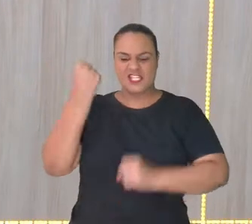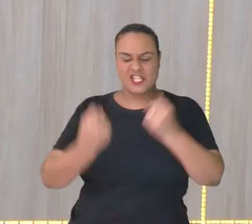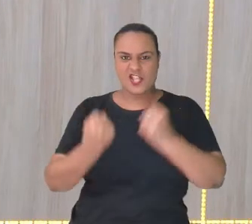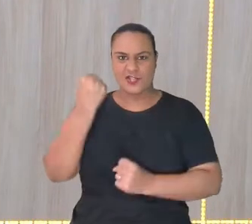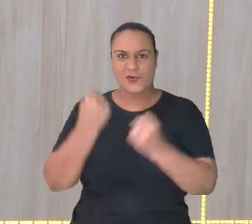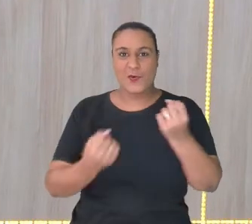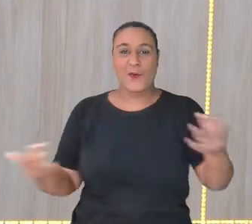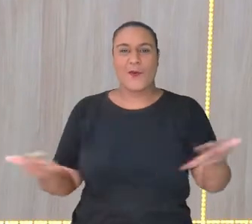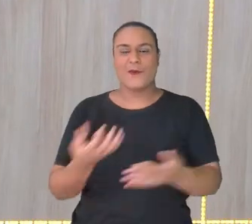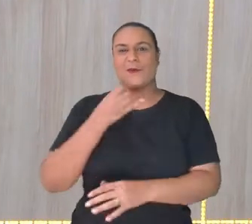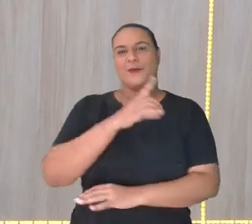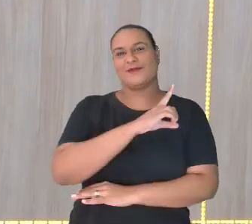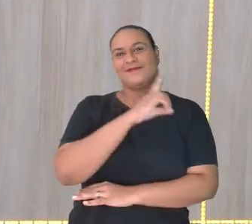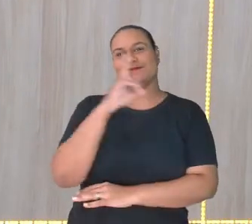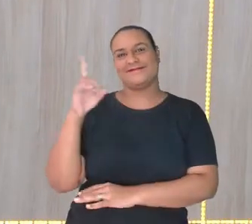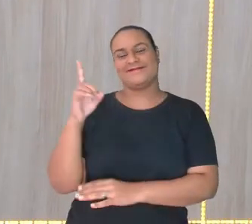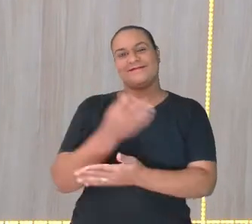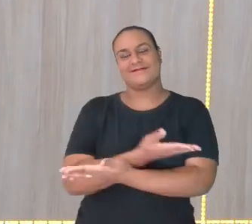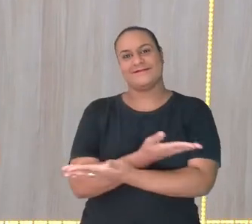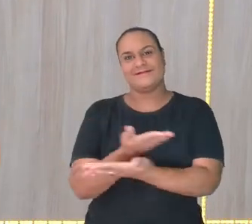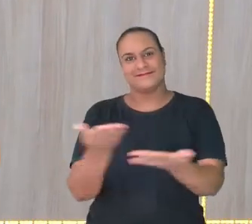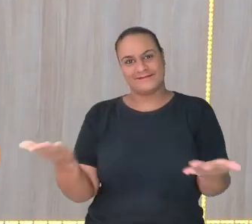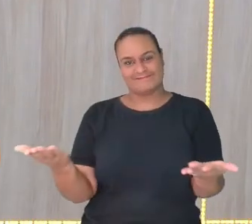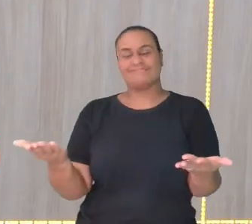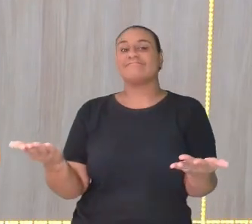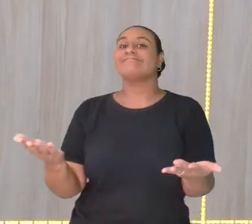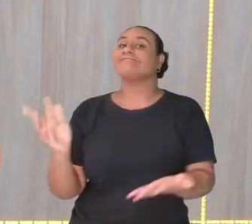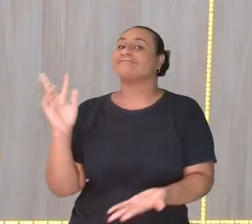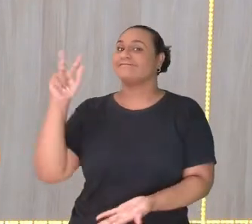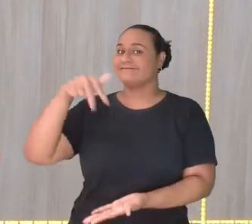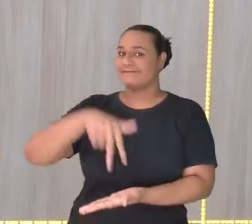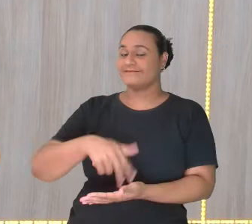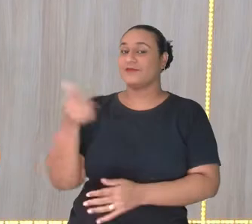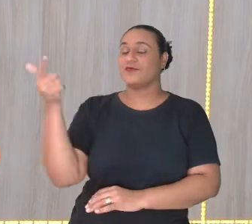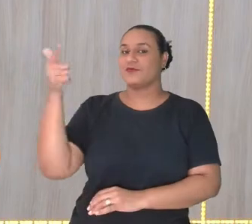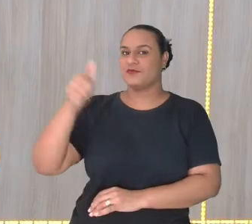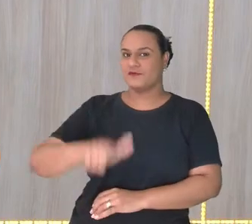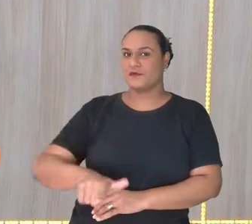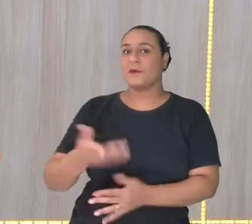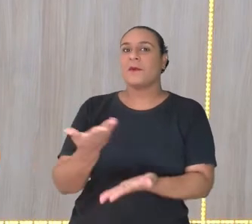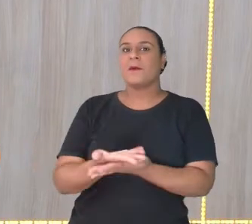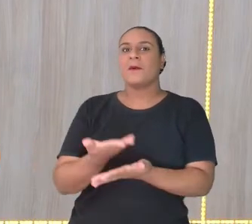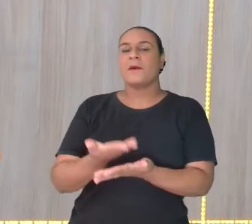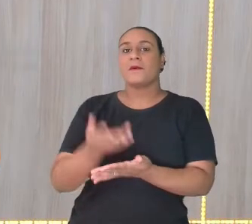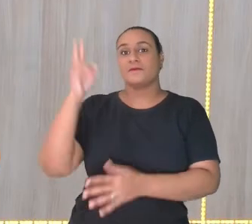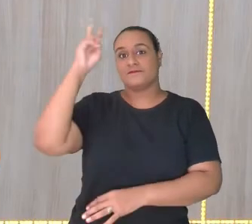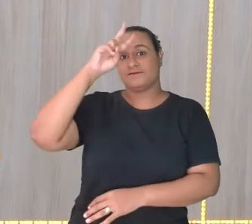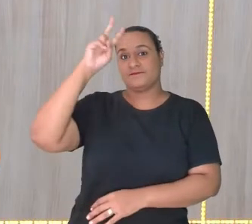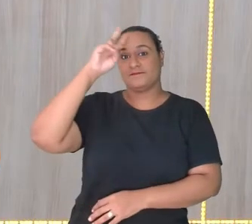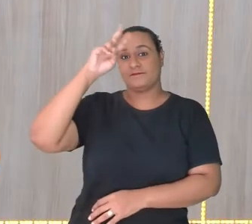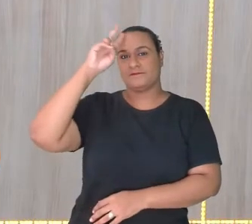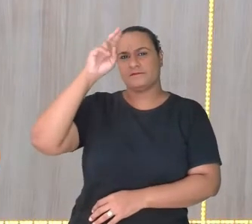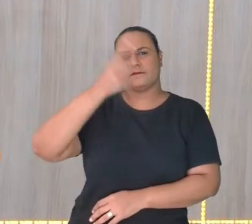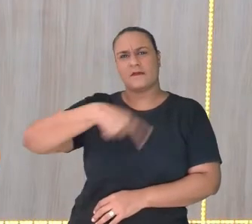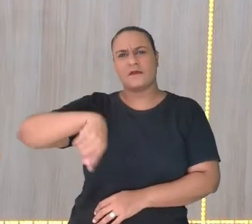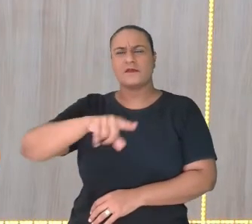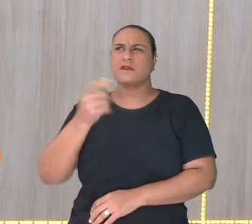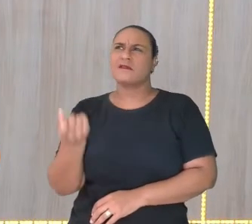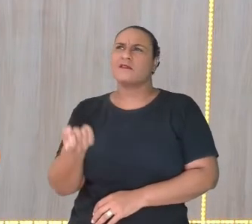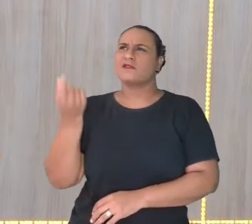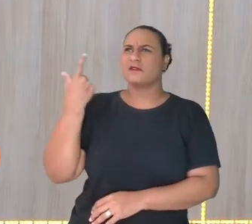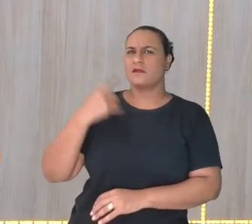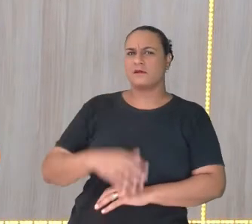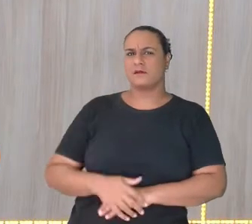gente! Bom dia para vocês! Estamos aqui novamente para mais uma aula de história. Vocês devem estar estranhando,